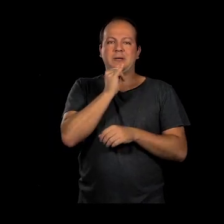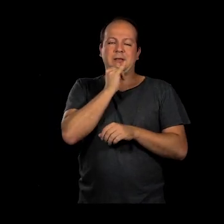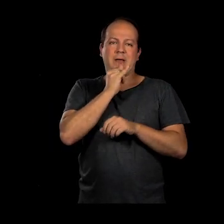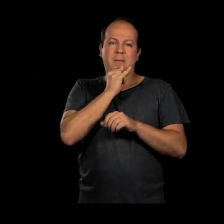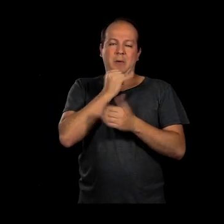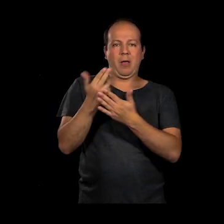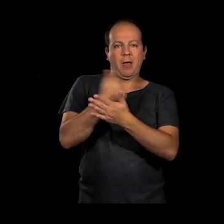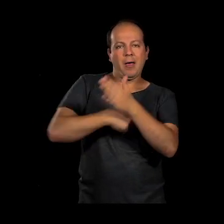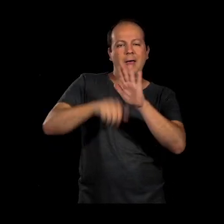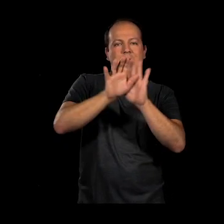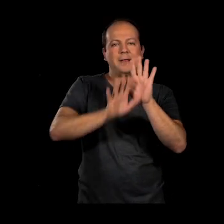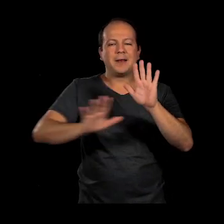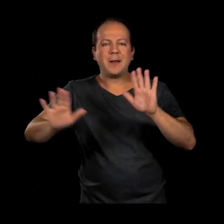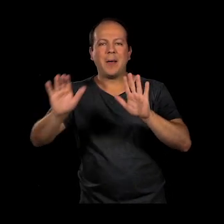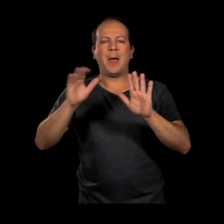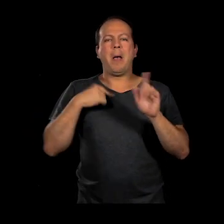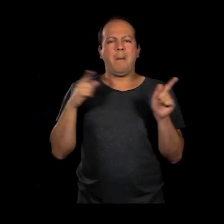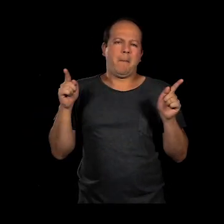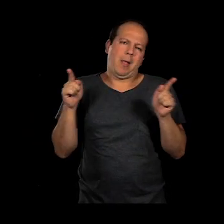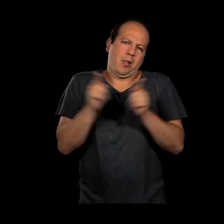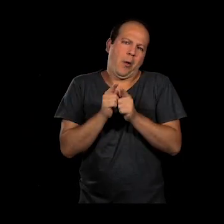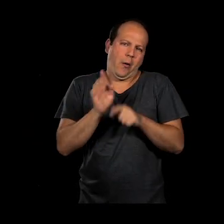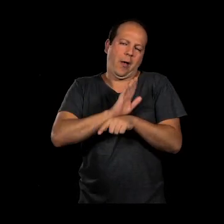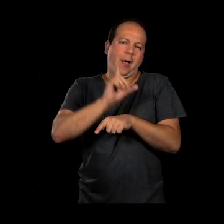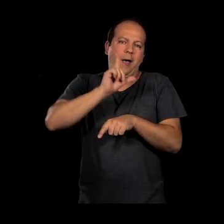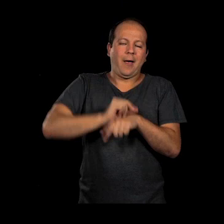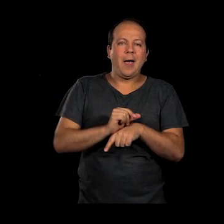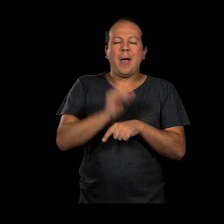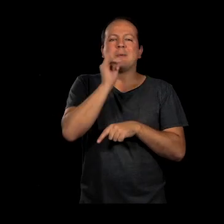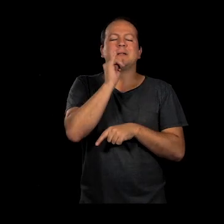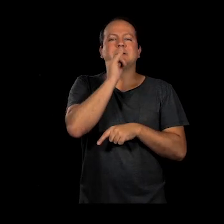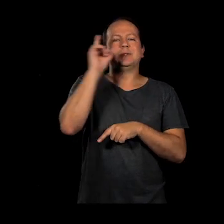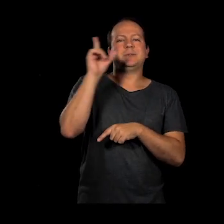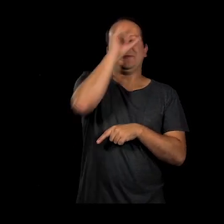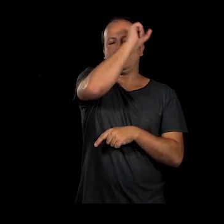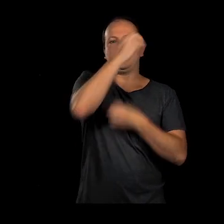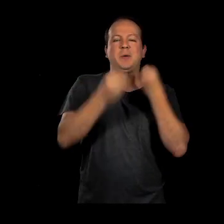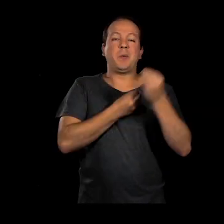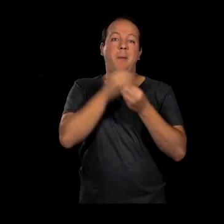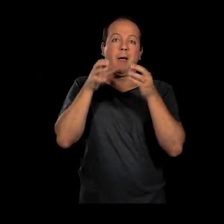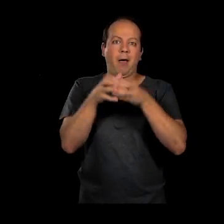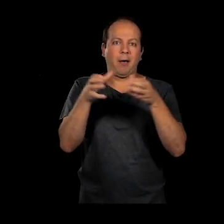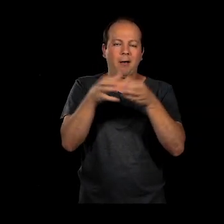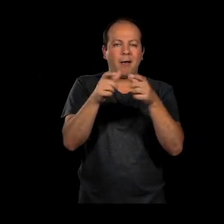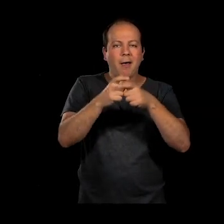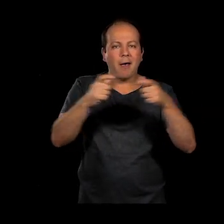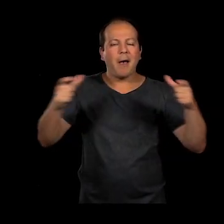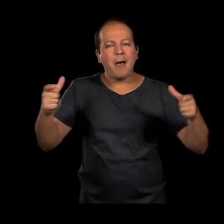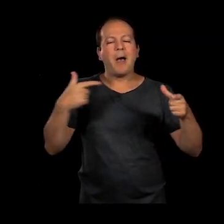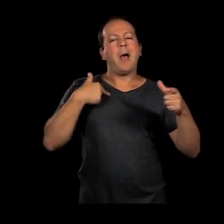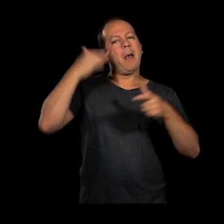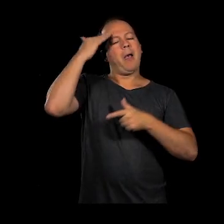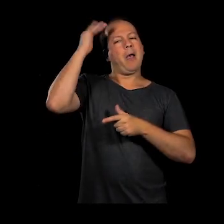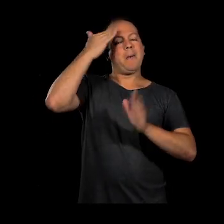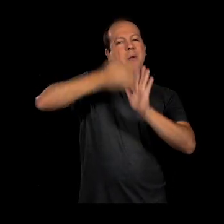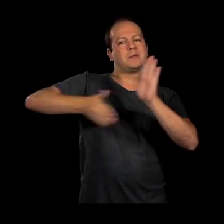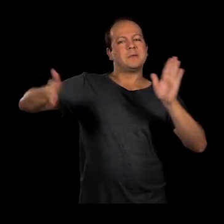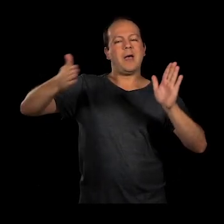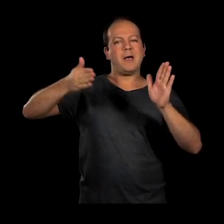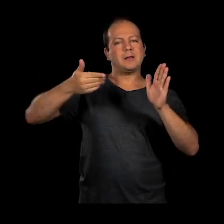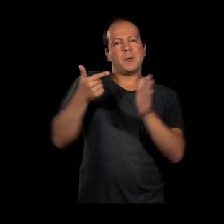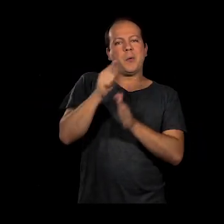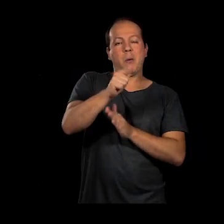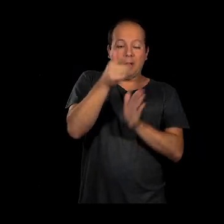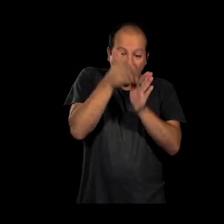trabalhou com coisas uma produção menor, é difícil você lidar com uma equipe grande, com você entender esse processo, com você abrir mão de